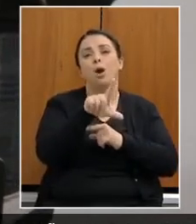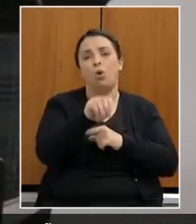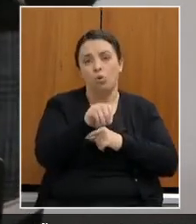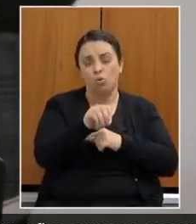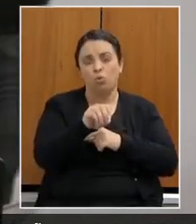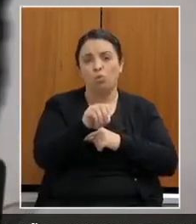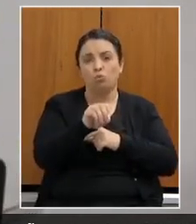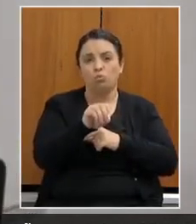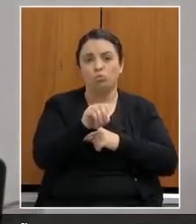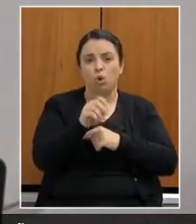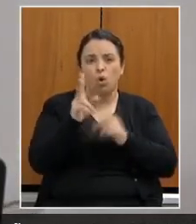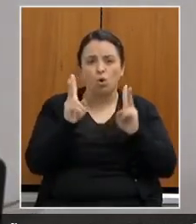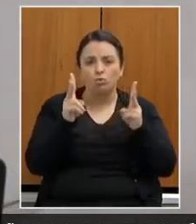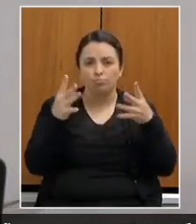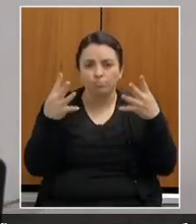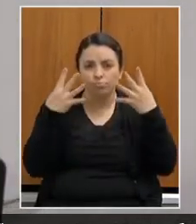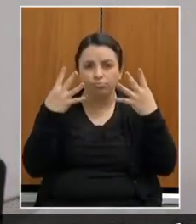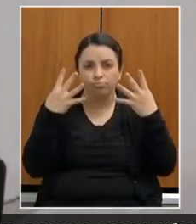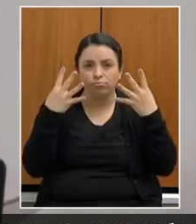doutor Paulo